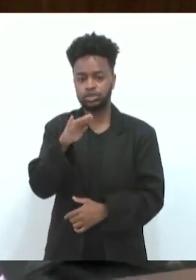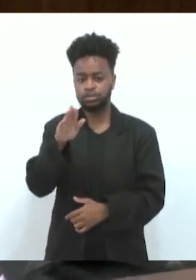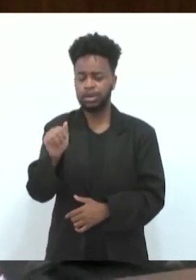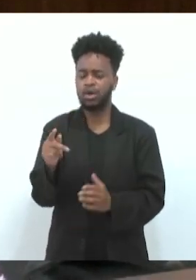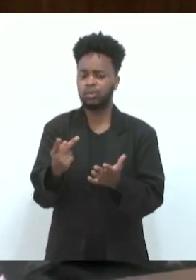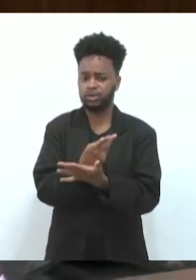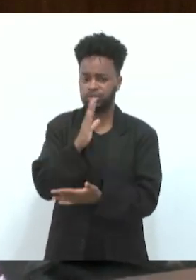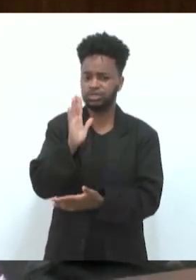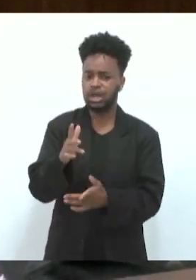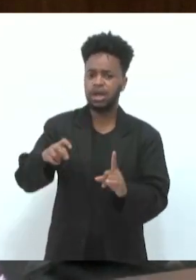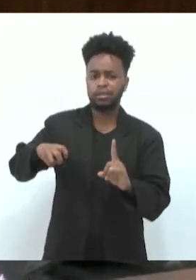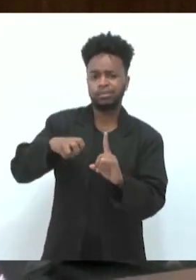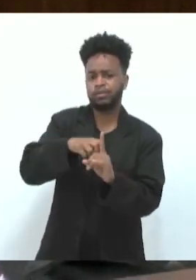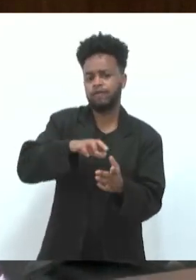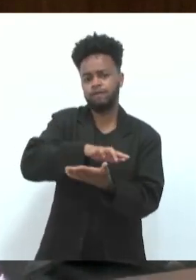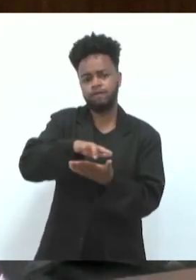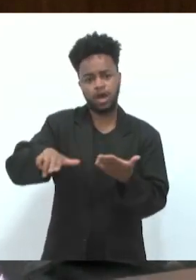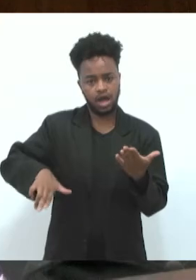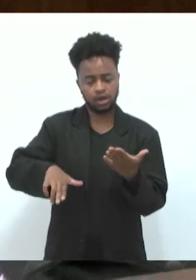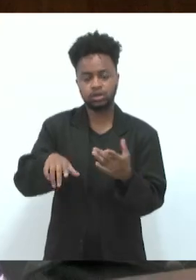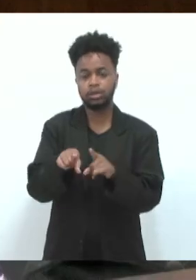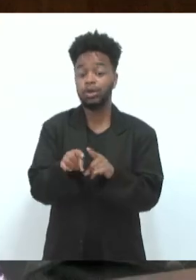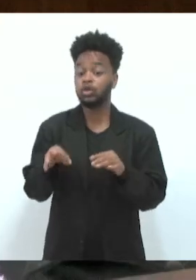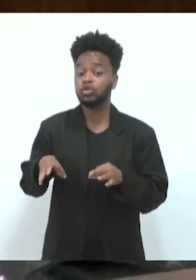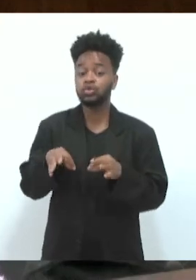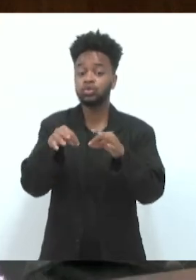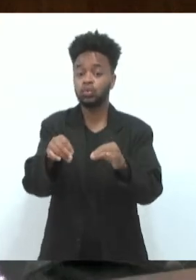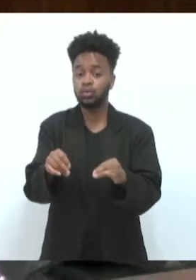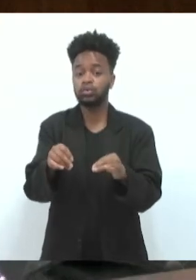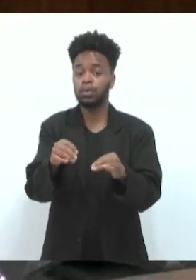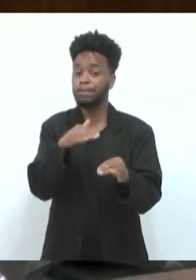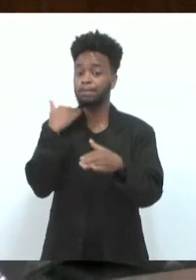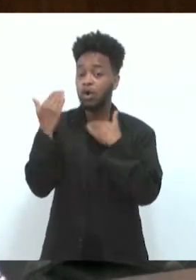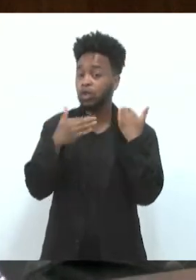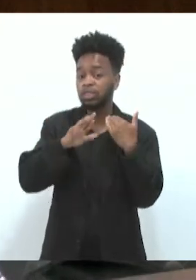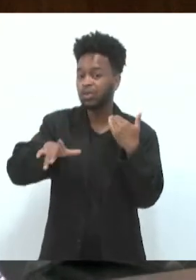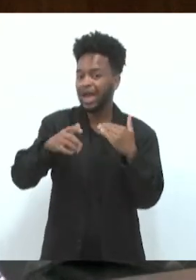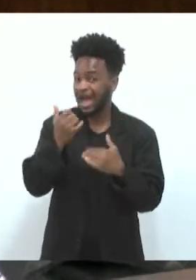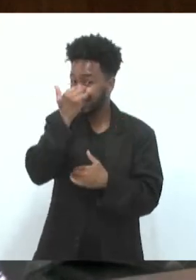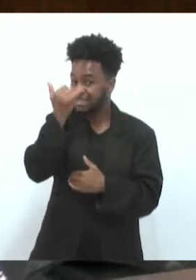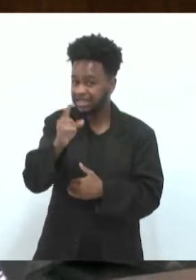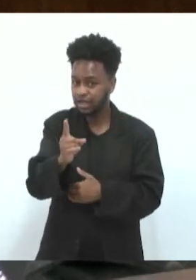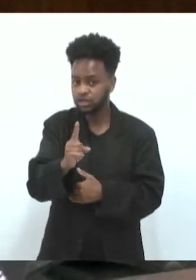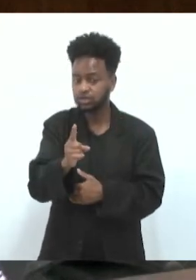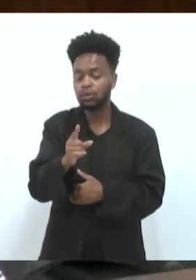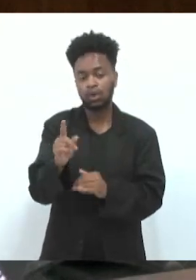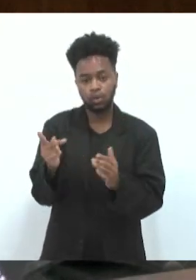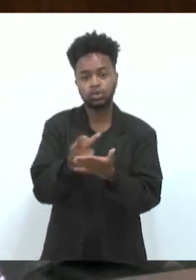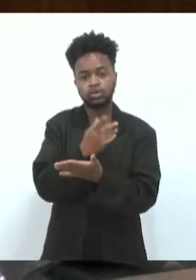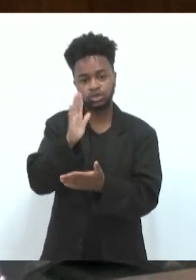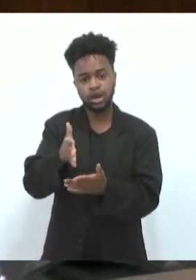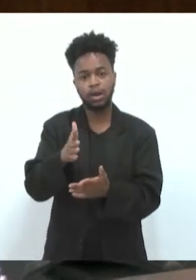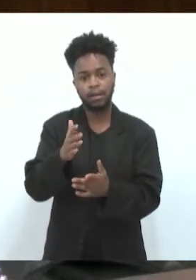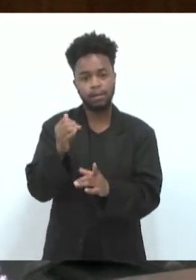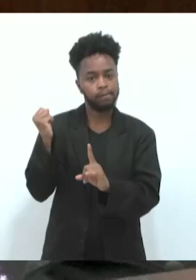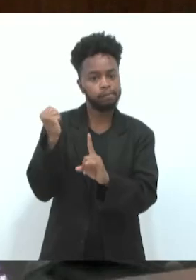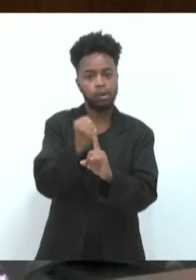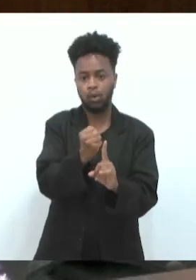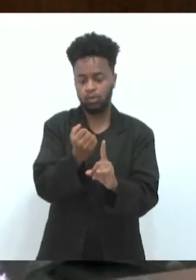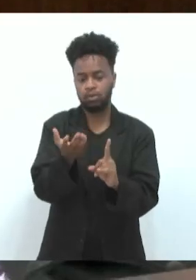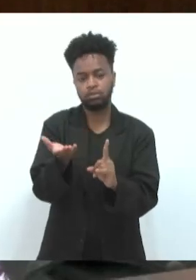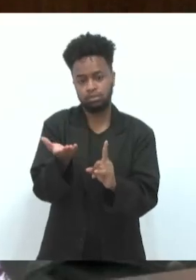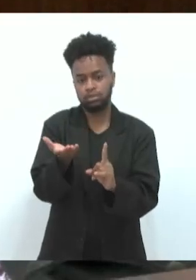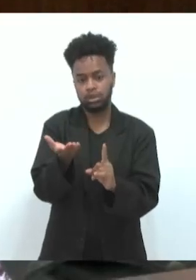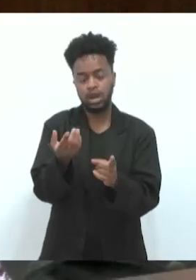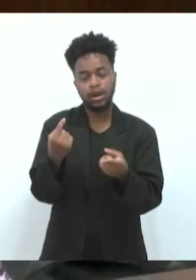diversos acidentes trágicos, todos eles com morte, não é nem acidente, chega a ser assassinato, porque